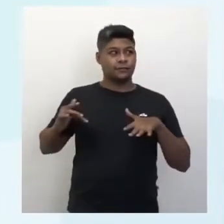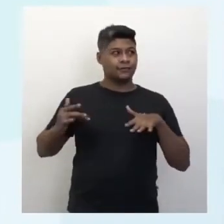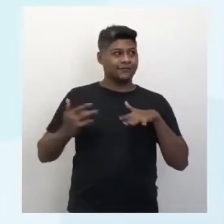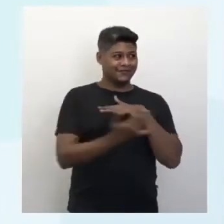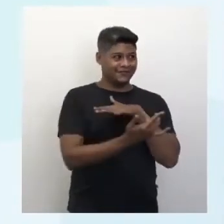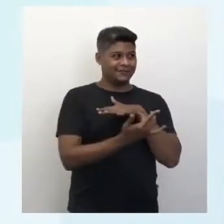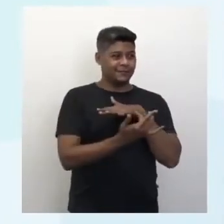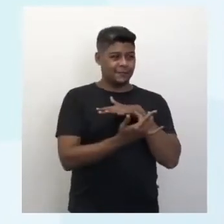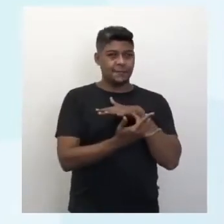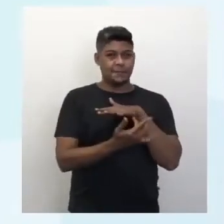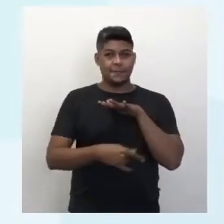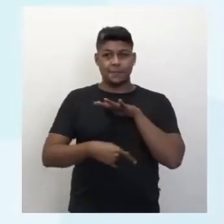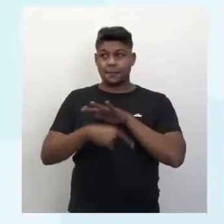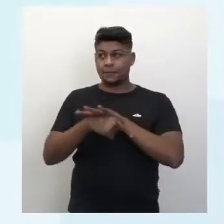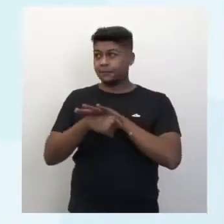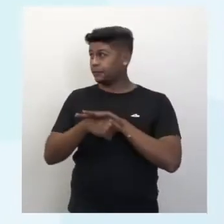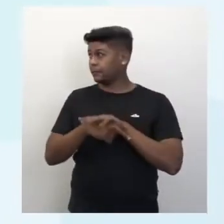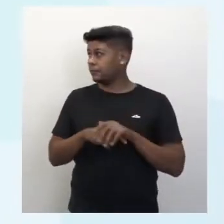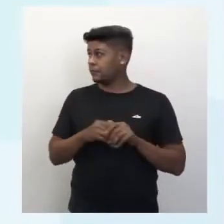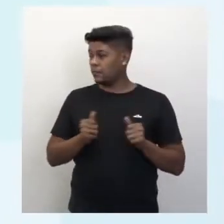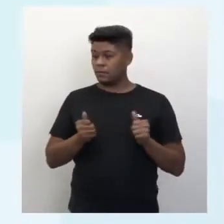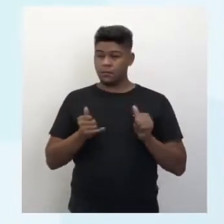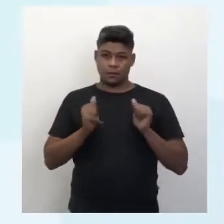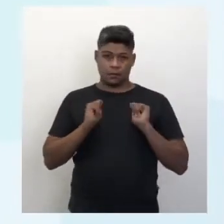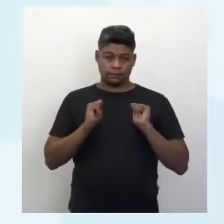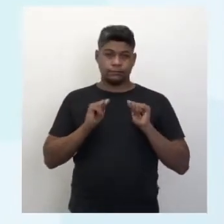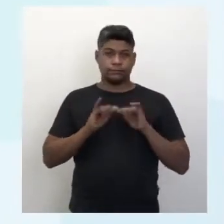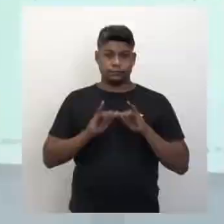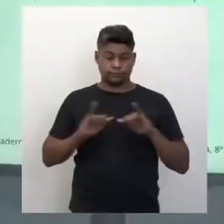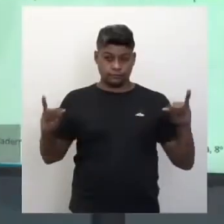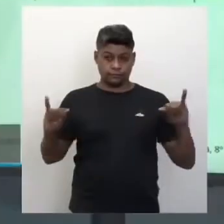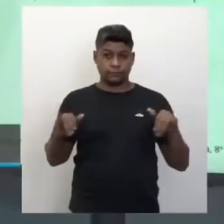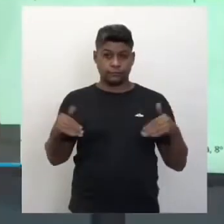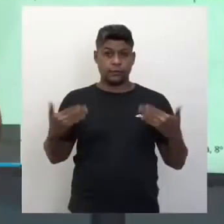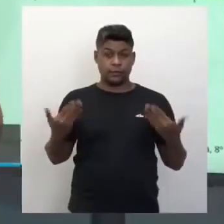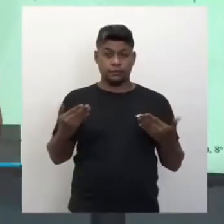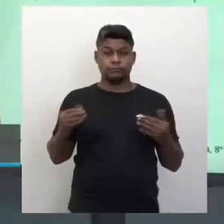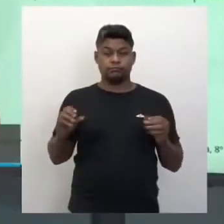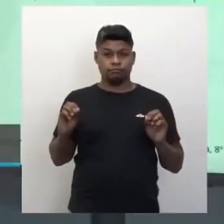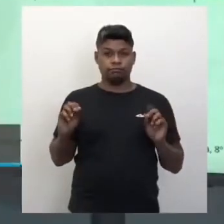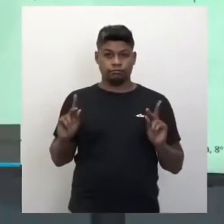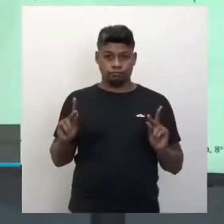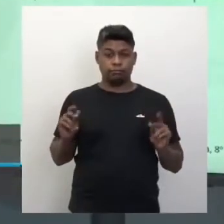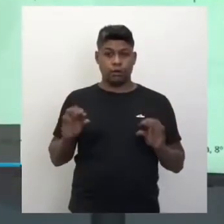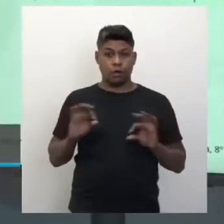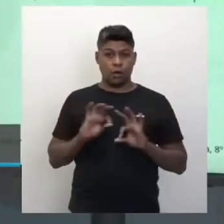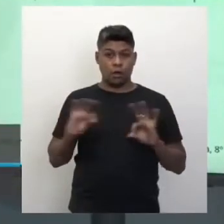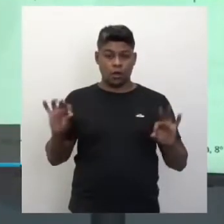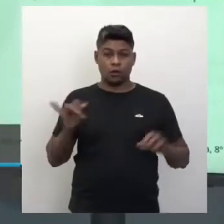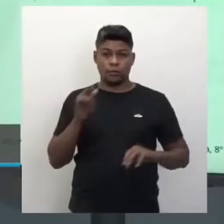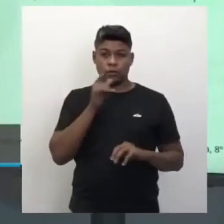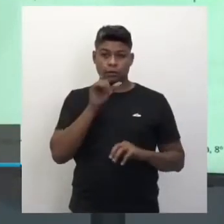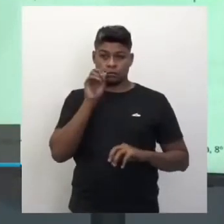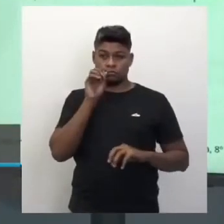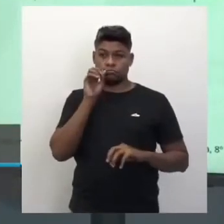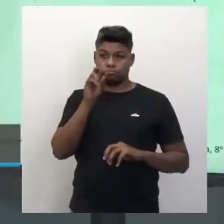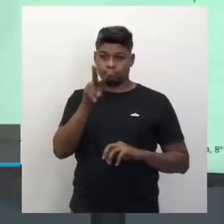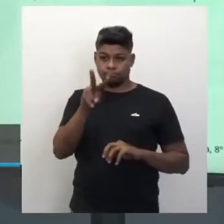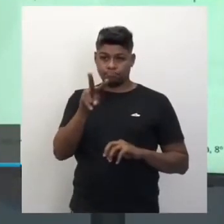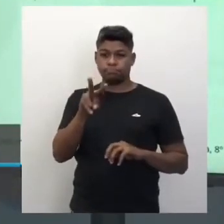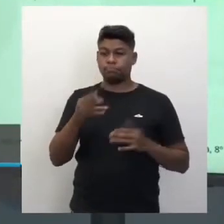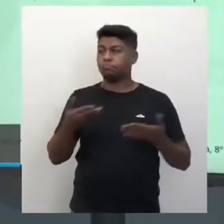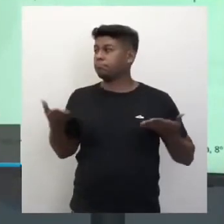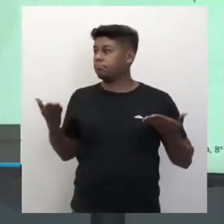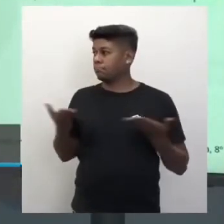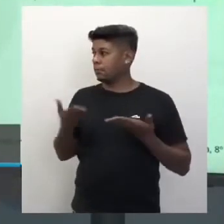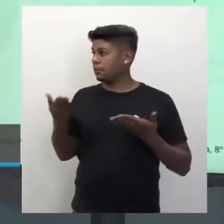precisam também ser imparciais em suas publicações. Então, muito bem. Ótimo, eles conseguiram verificar isso. Agora,